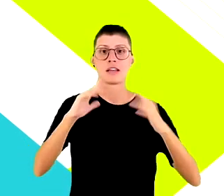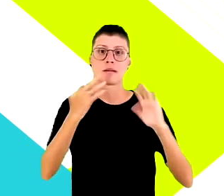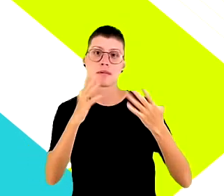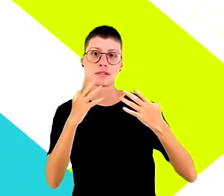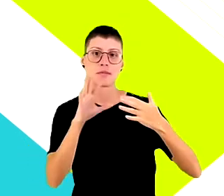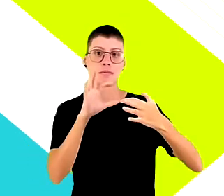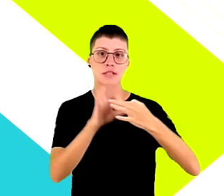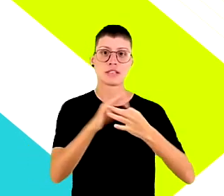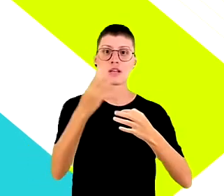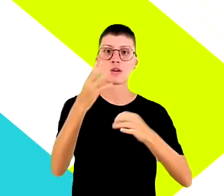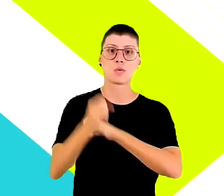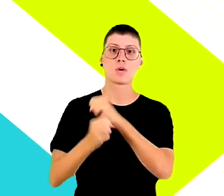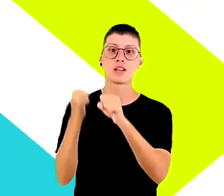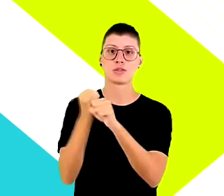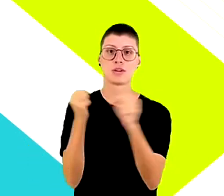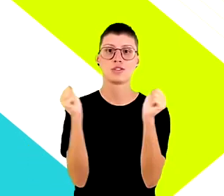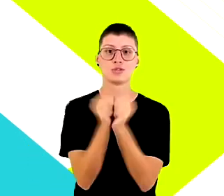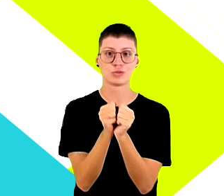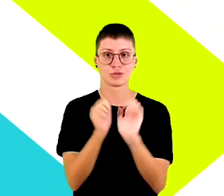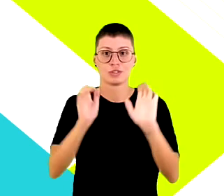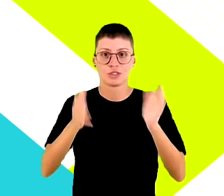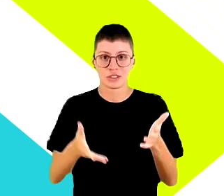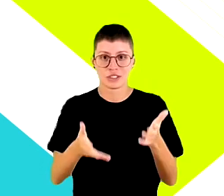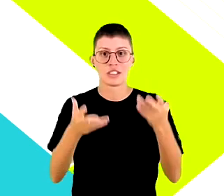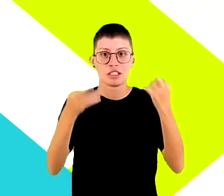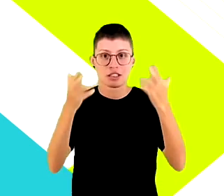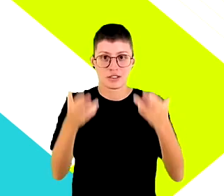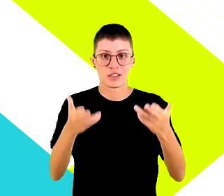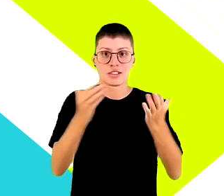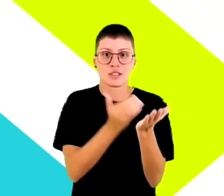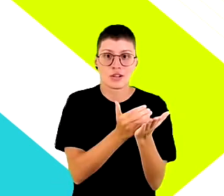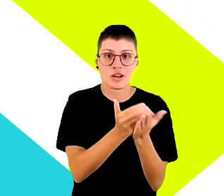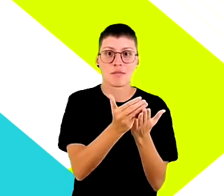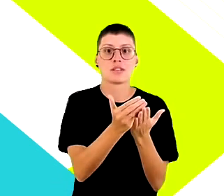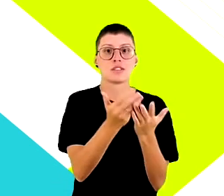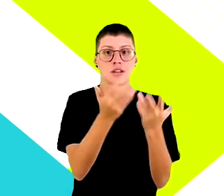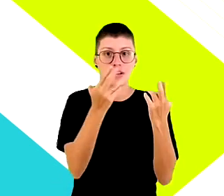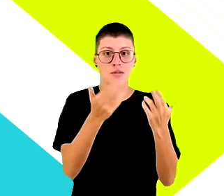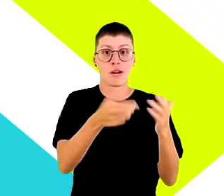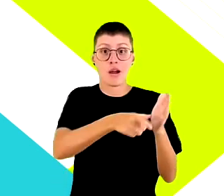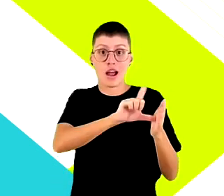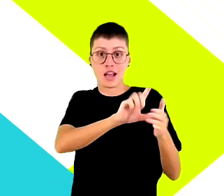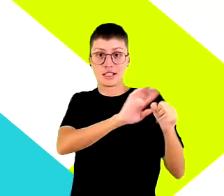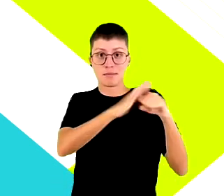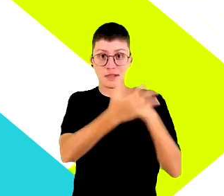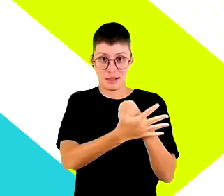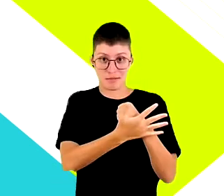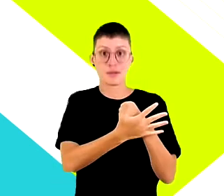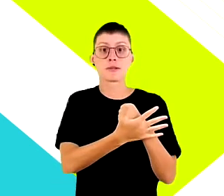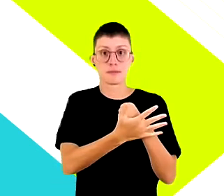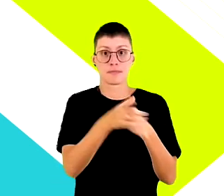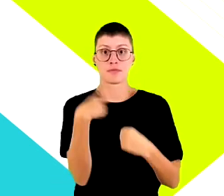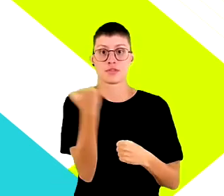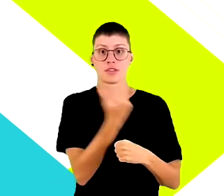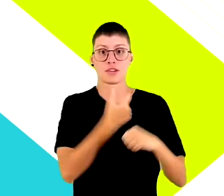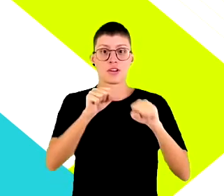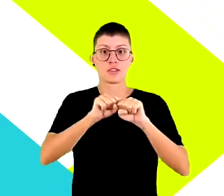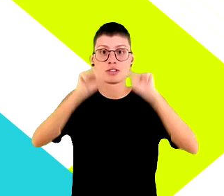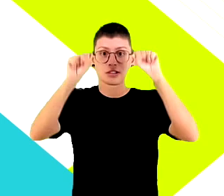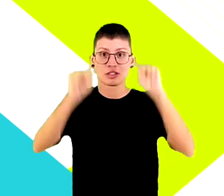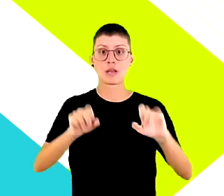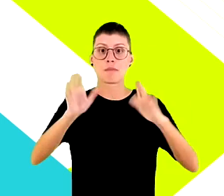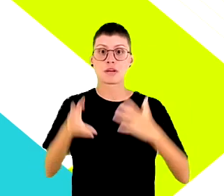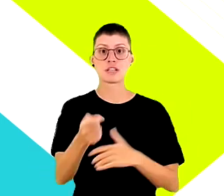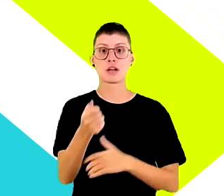4 anos, acho que a gente nasceu um pouco antes aí da pandemia. Pelos nossos sistemas já passaram quase 2 bilhões de reais